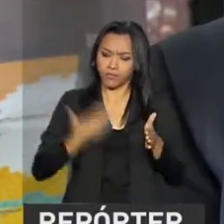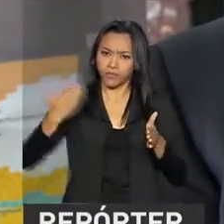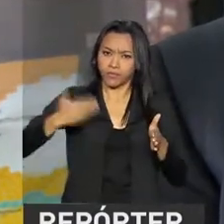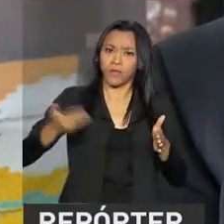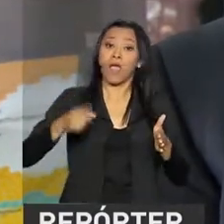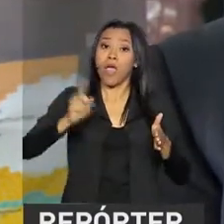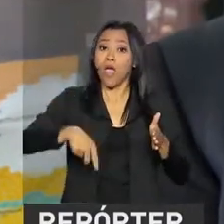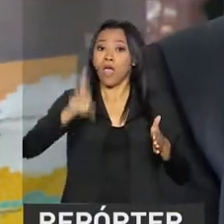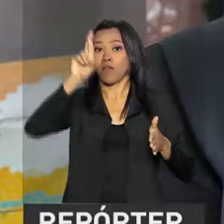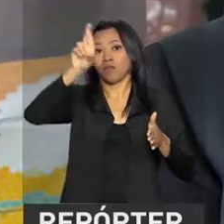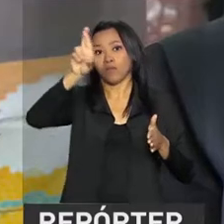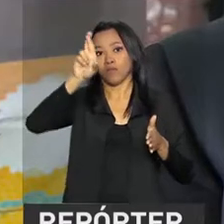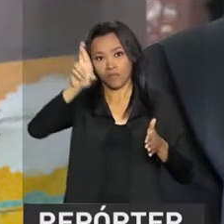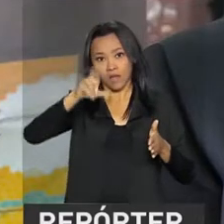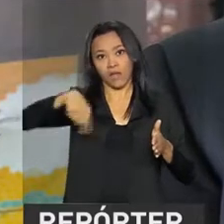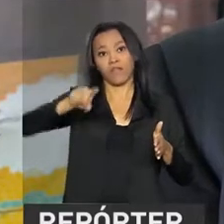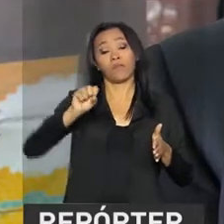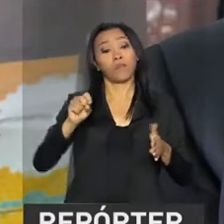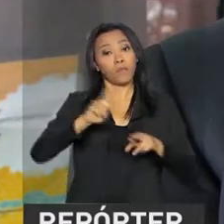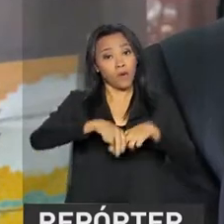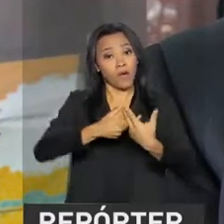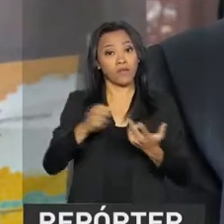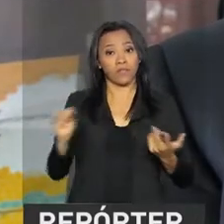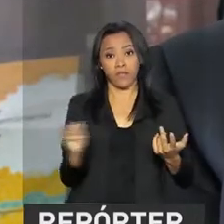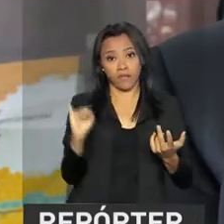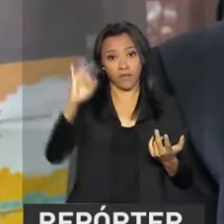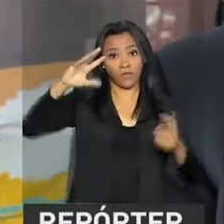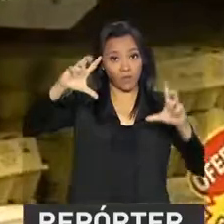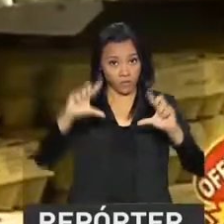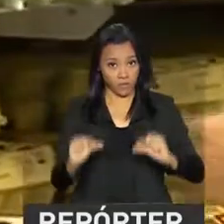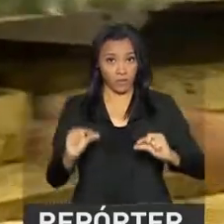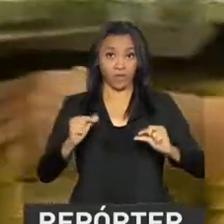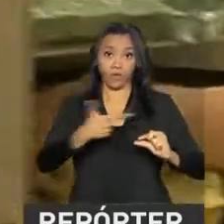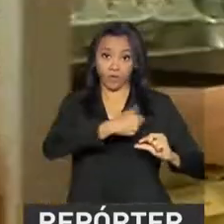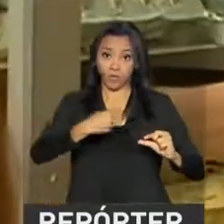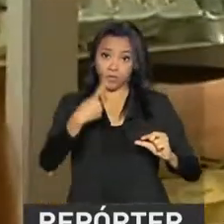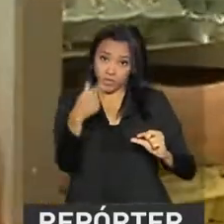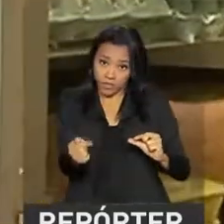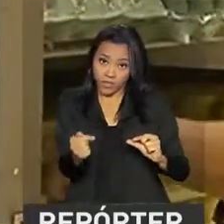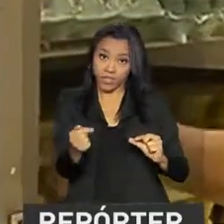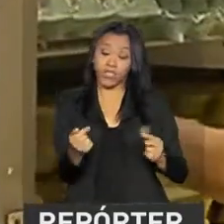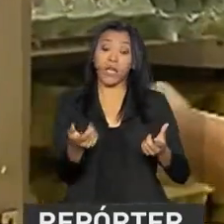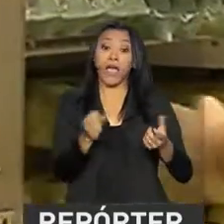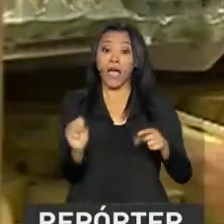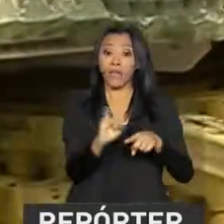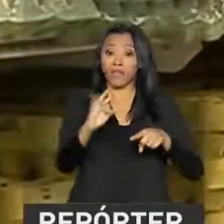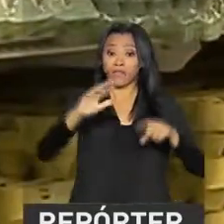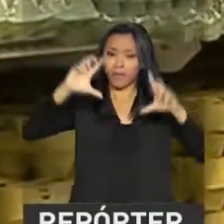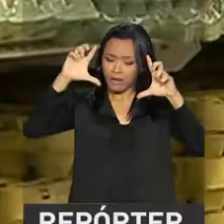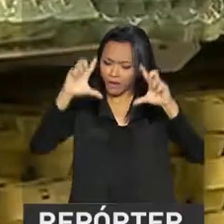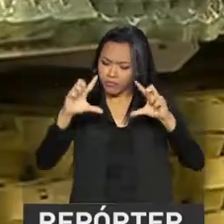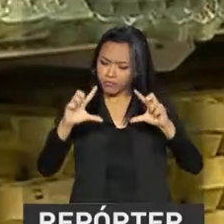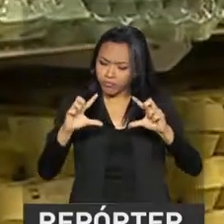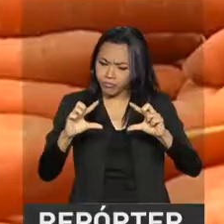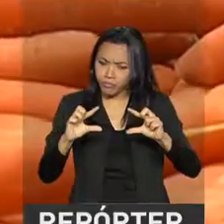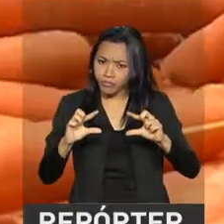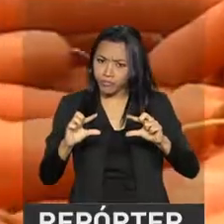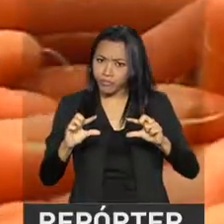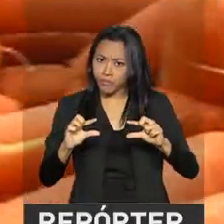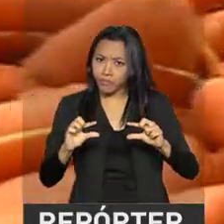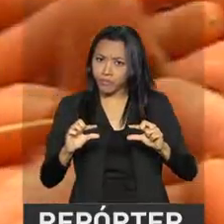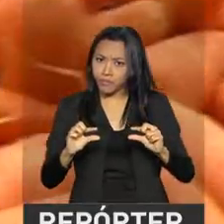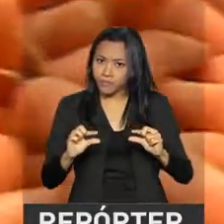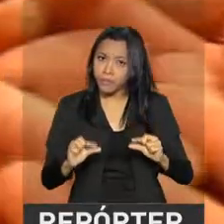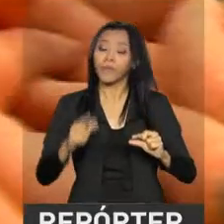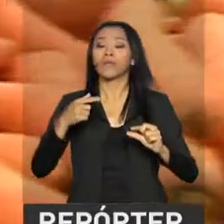responsáveis pela inflação baixa de 2017 a inflação caiu tanto que ficou abaixo do definido pelo conselho